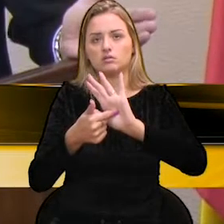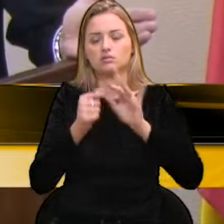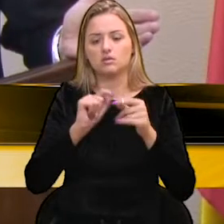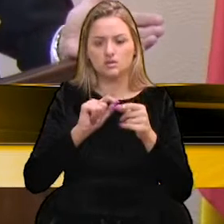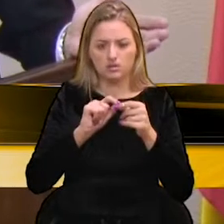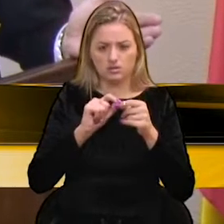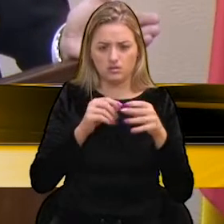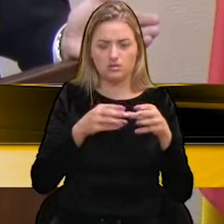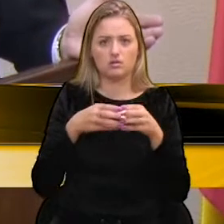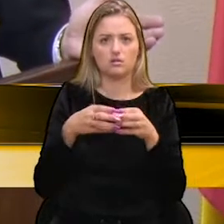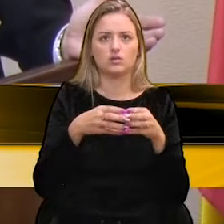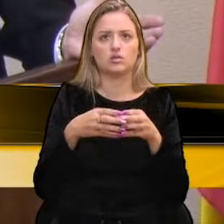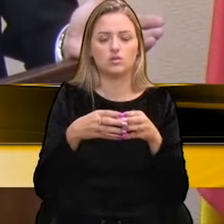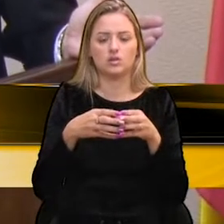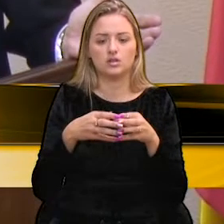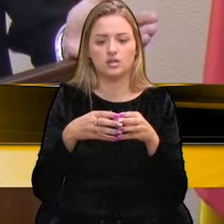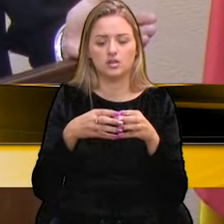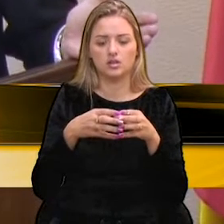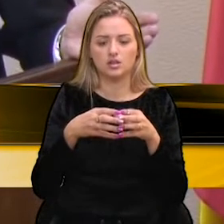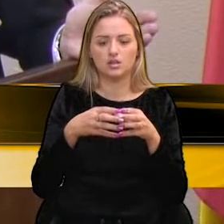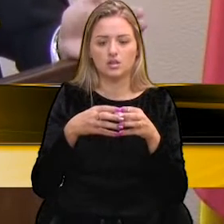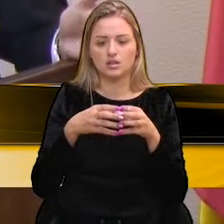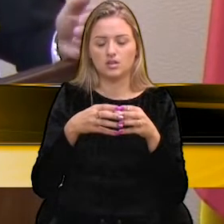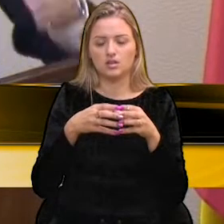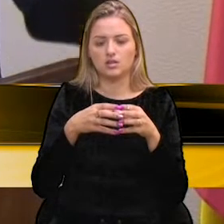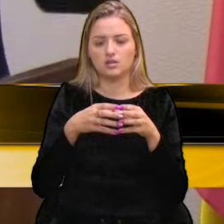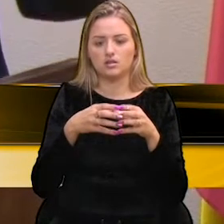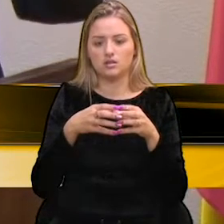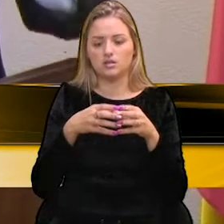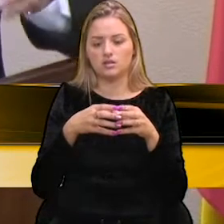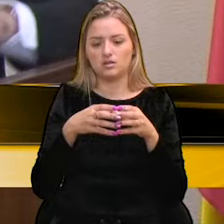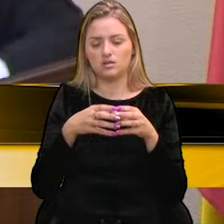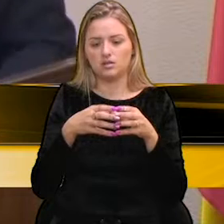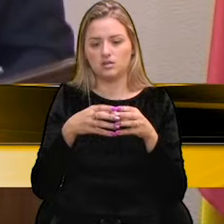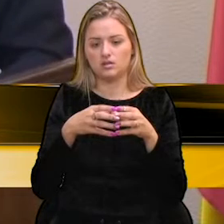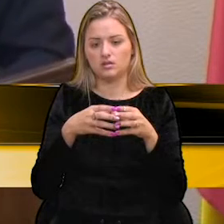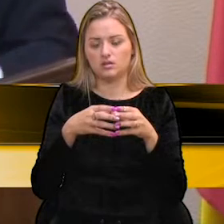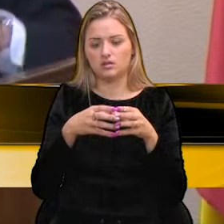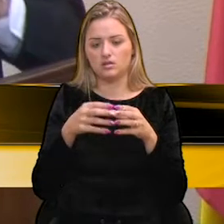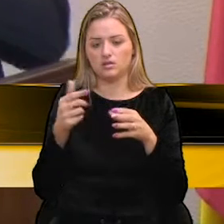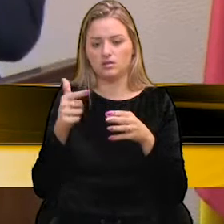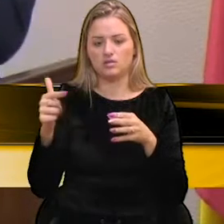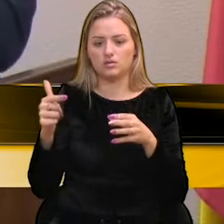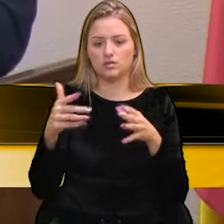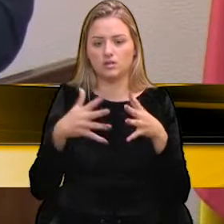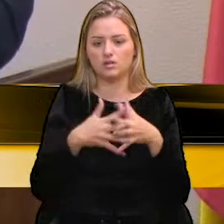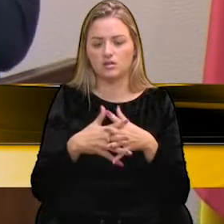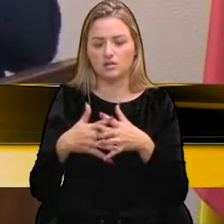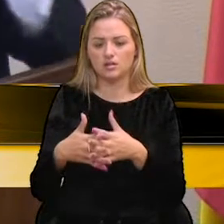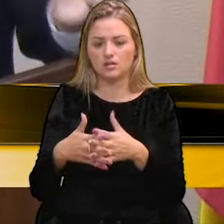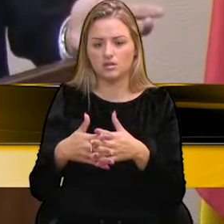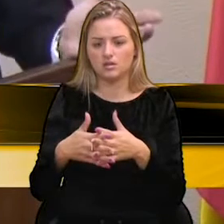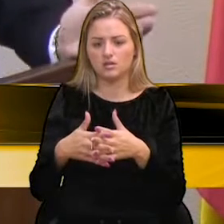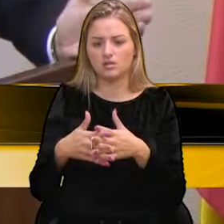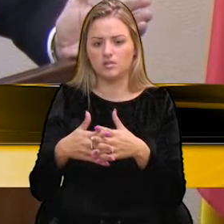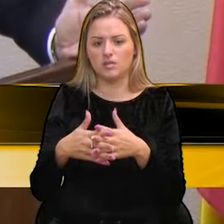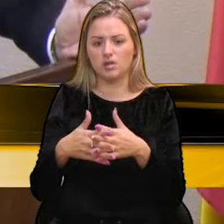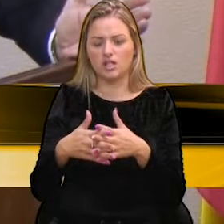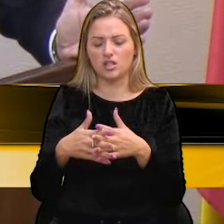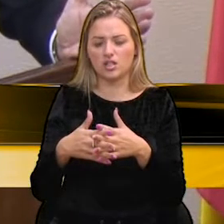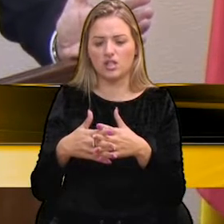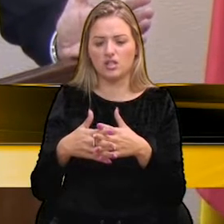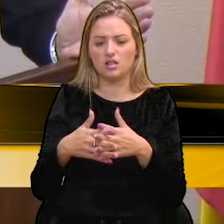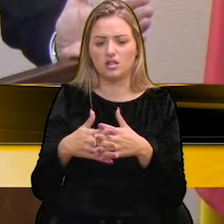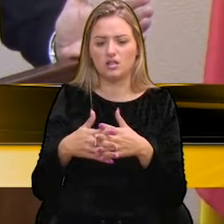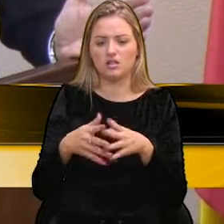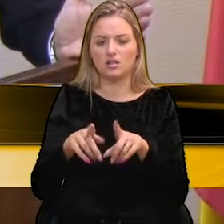turista permita conhecer o processo produtivo sem afetar, uma parte, sem atrapalhar. Senhor vereador. Já vamos lhe conceder, vereador Périco. Então, teria a presença